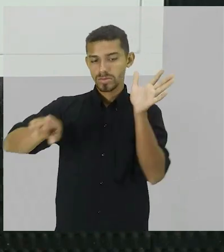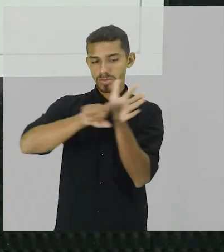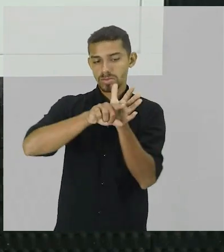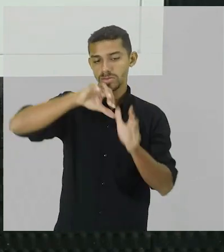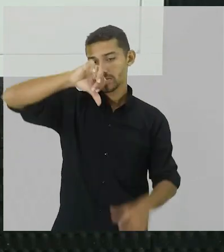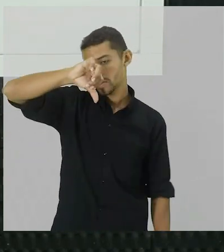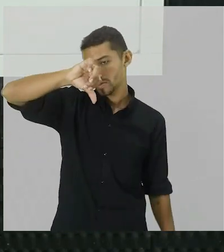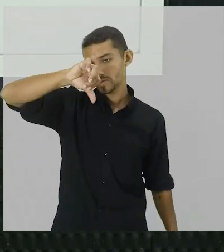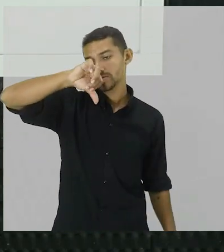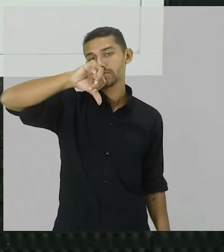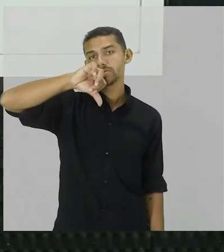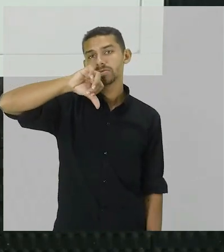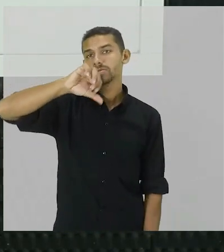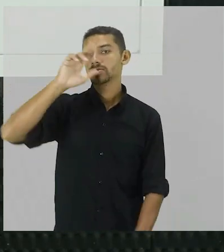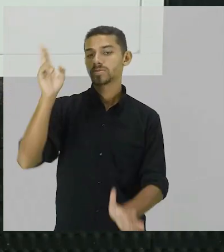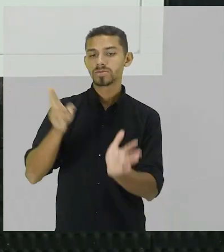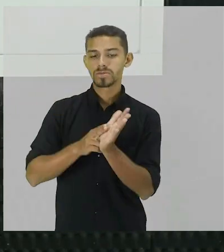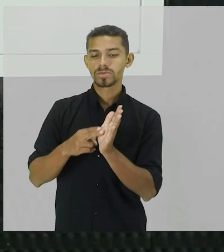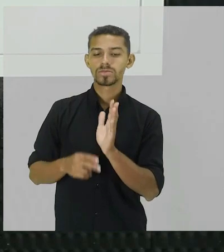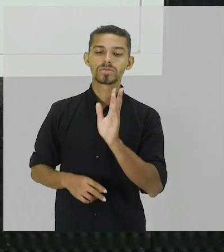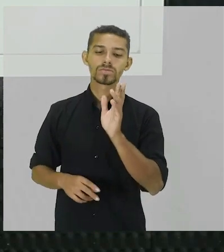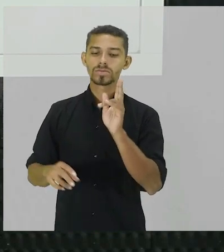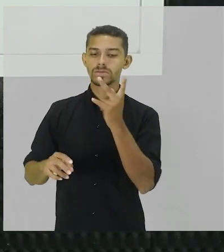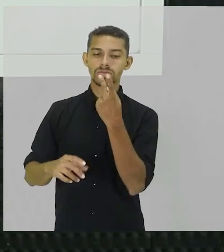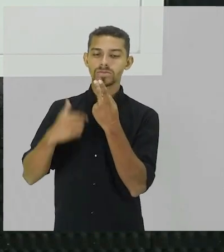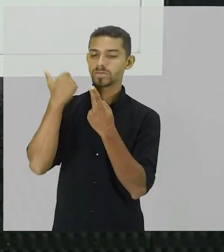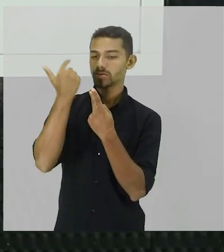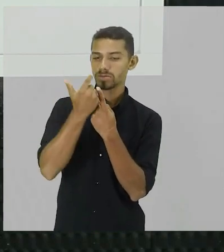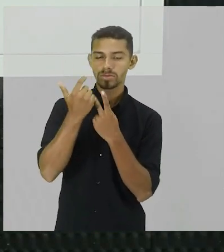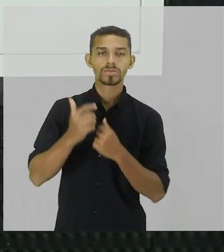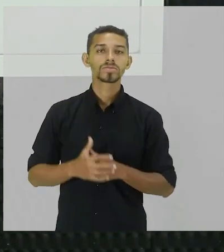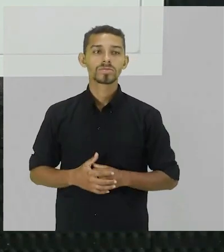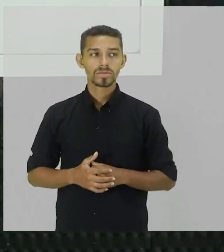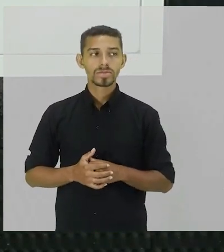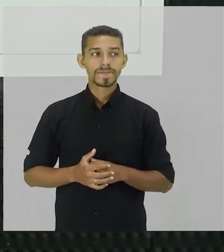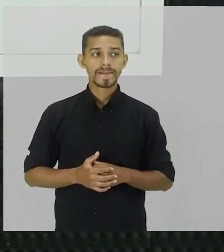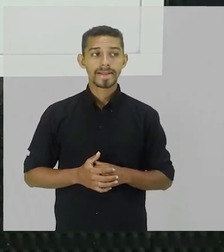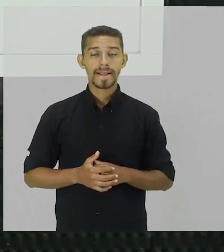menos 9 igual a h ao quadrado.